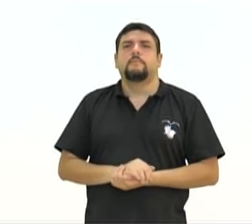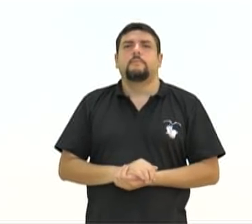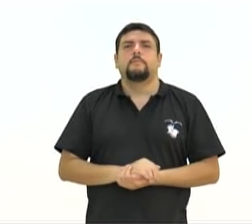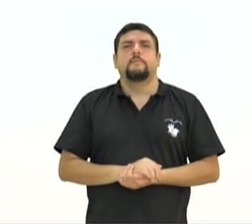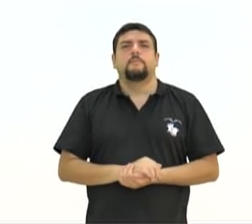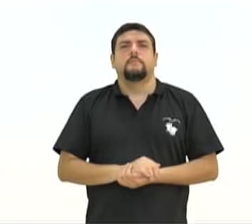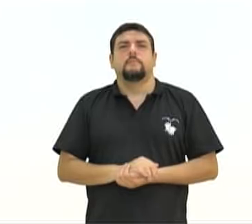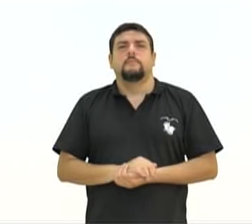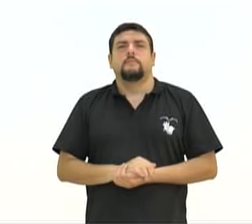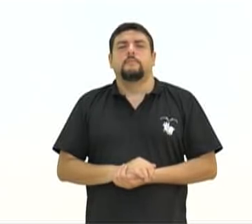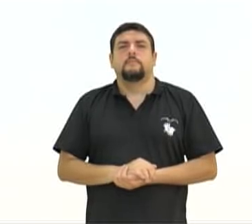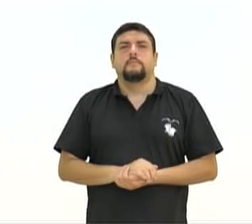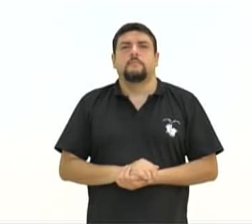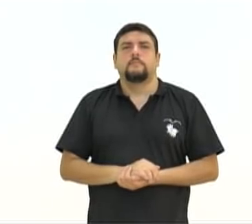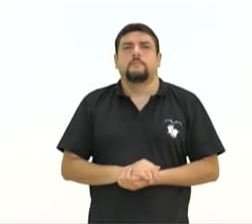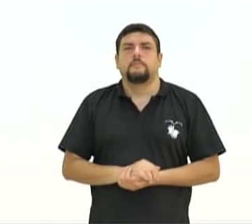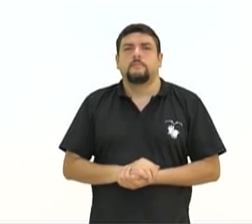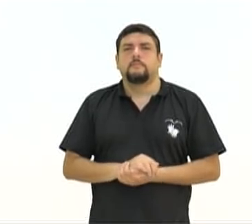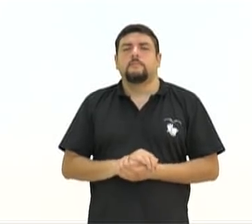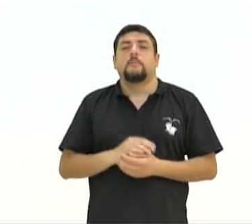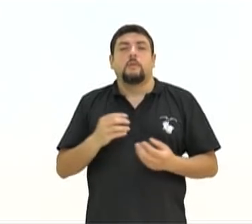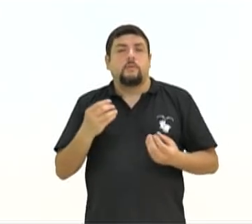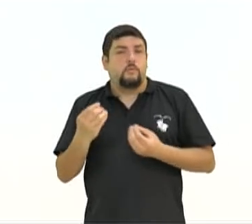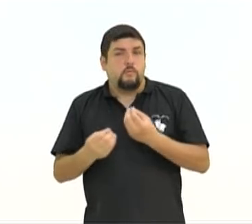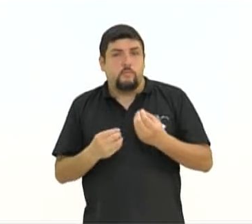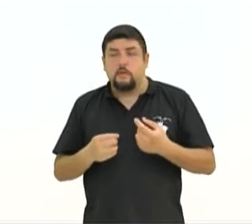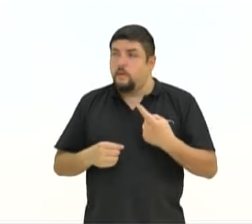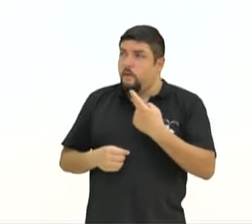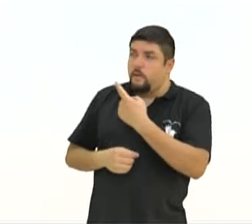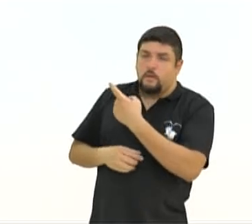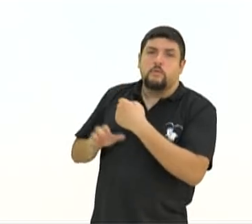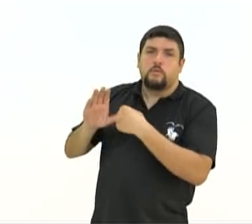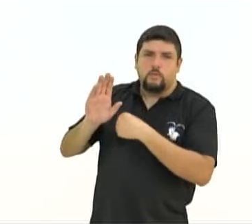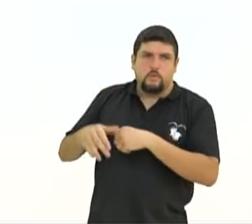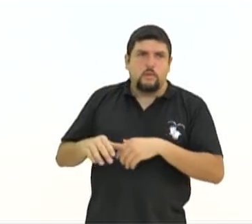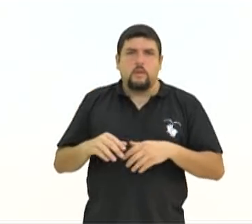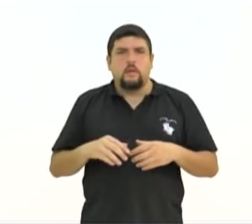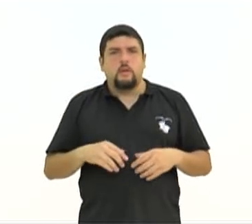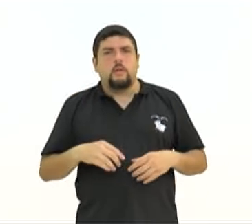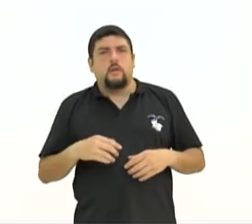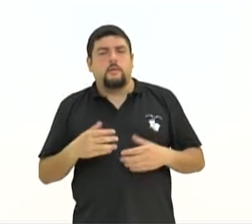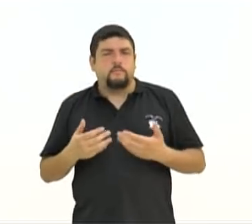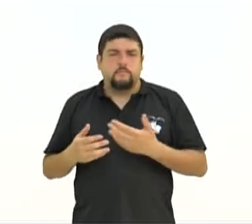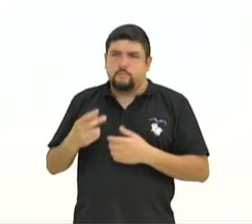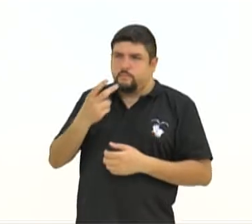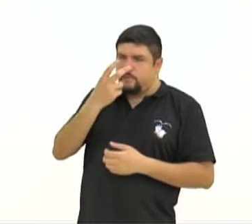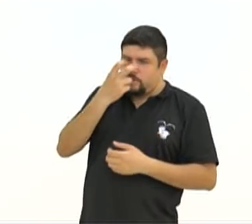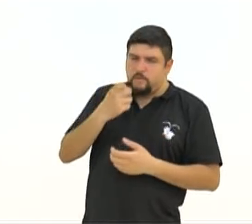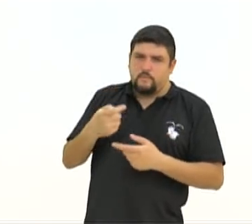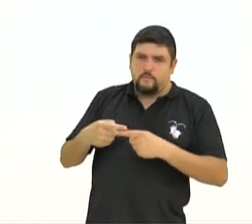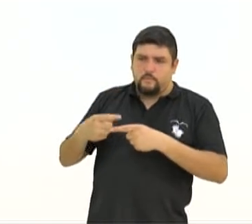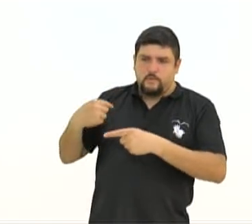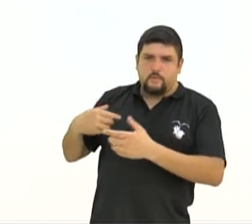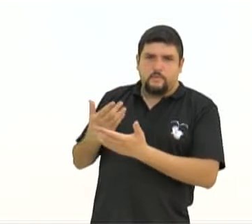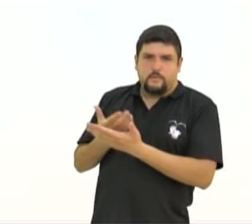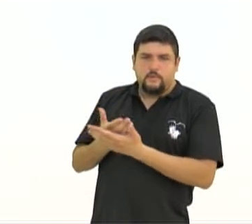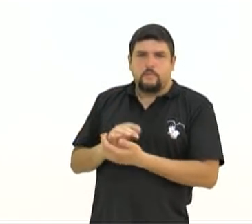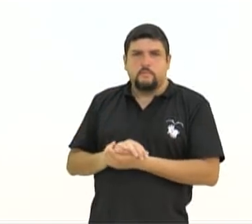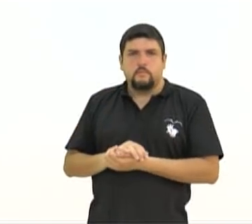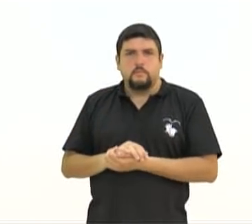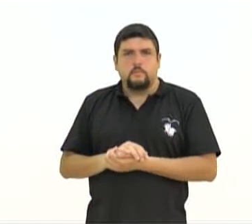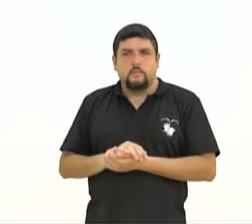certo? Então, a gente tem caso de metonímia, né? Vocês já viram, eu já li o Machado de Assis, agora quero devolvê-lo. E aí a bibliotecária